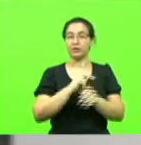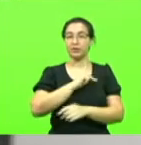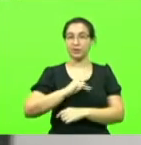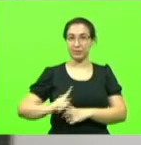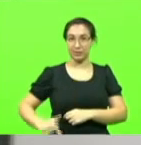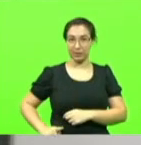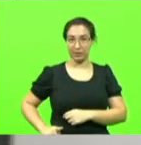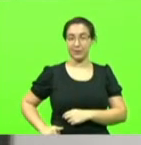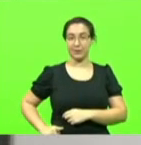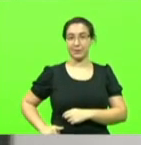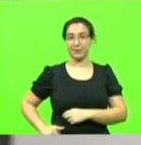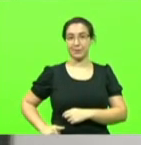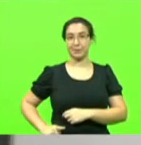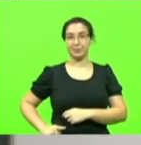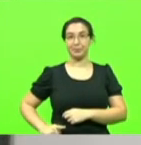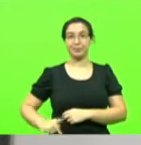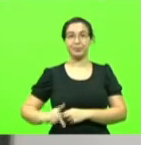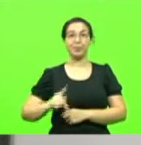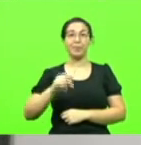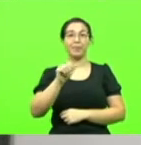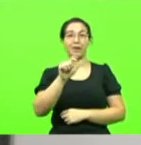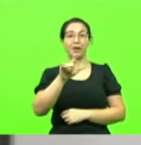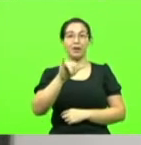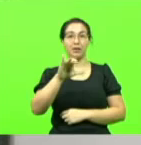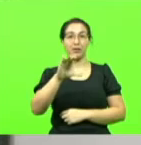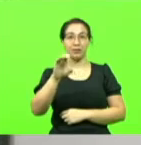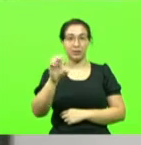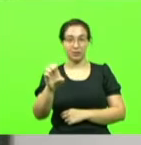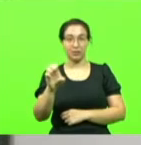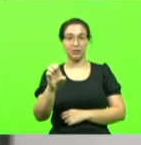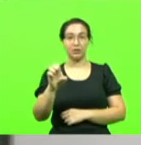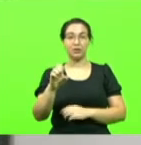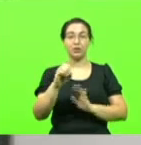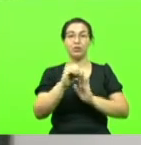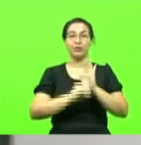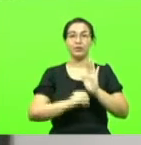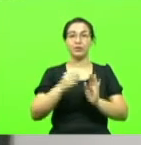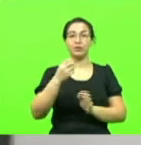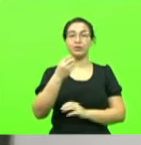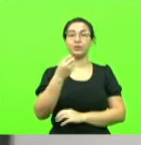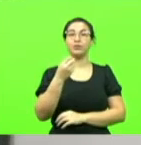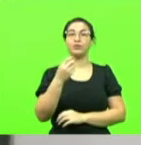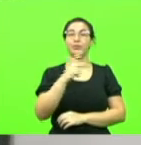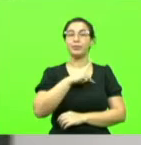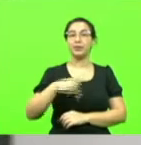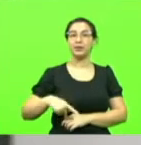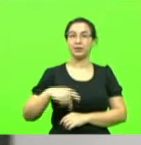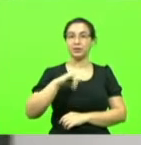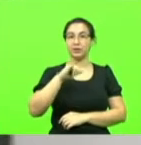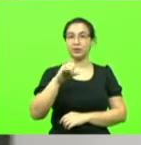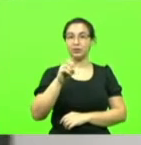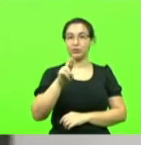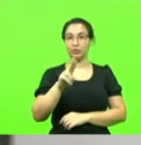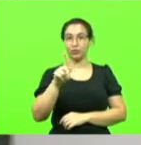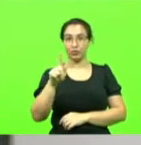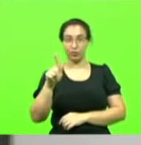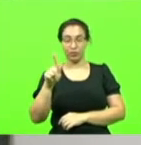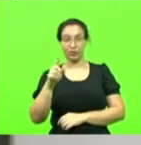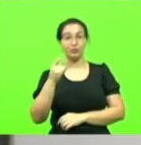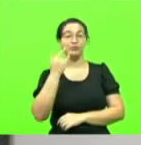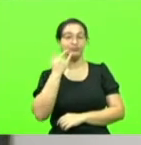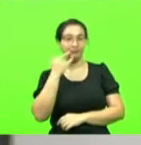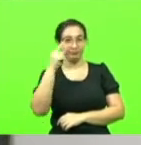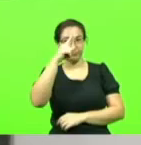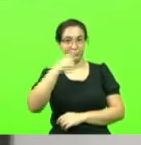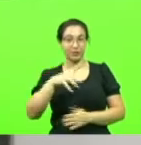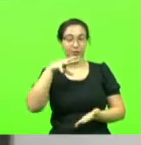pela presidência senhora disse que ir tem Ofício 16/2001 senhora presidente de ordem do senhor presidente Mauro